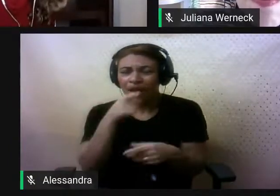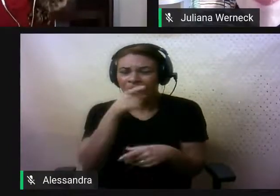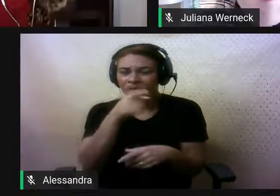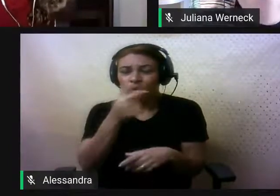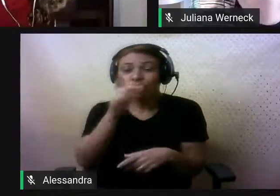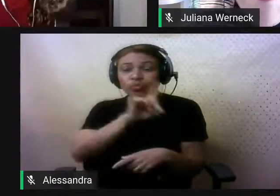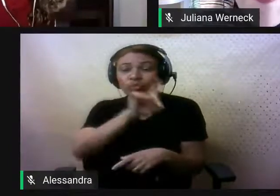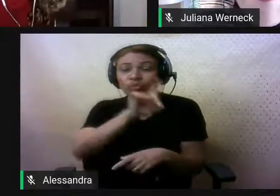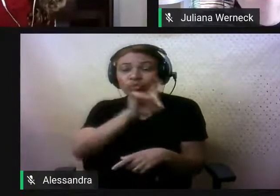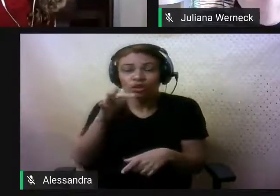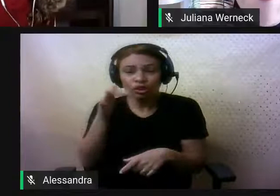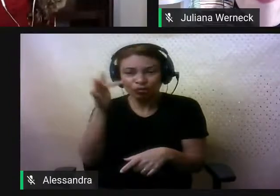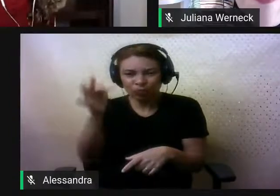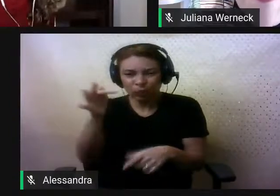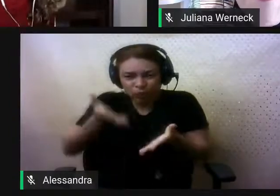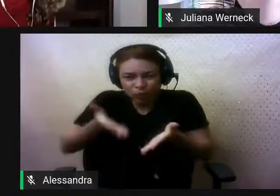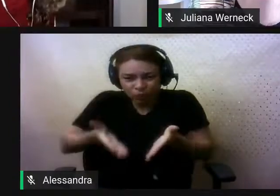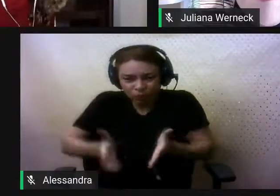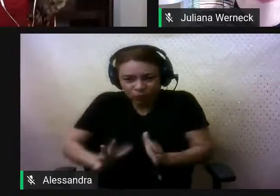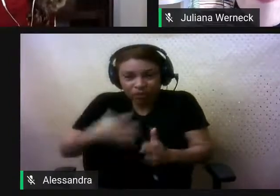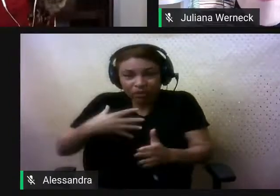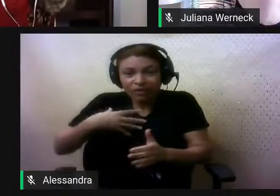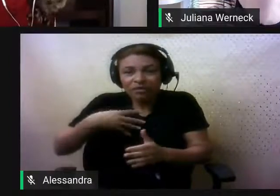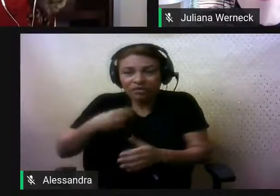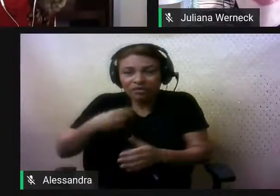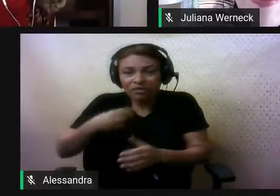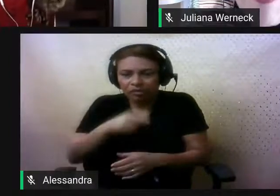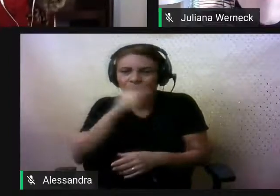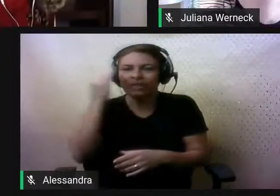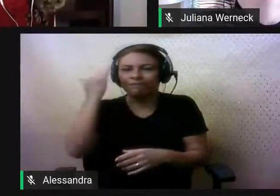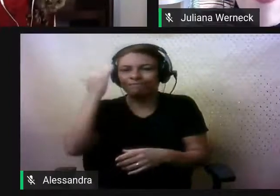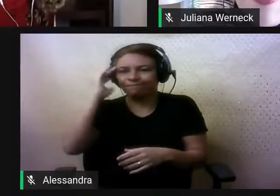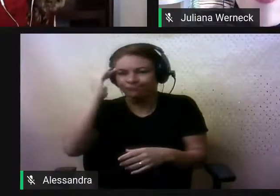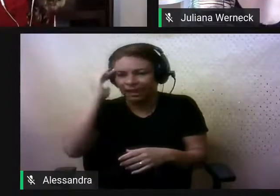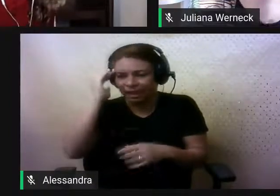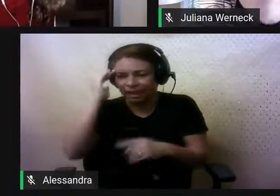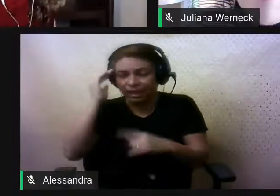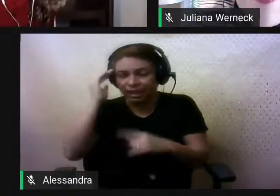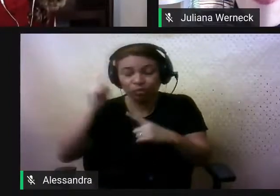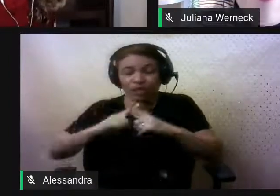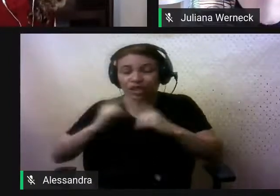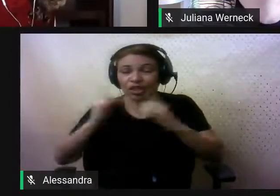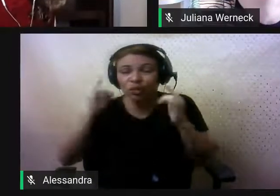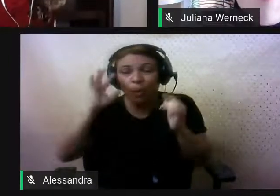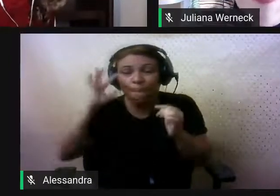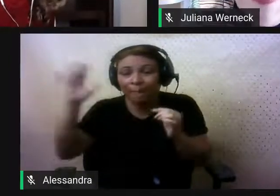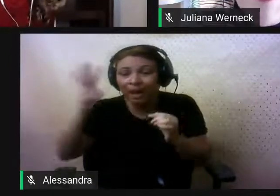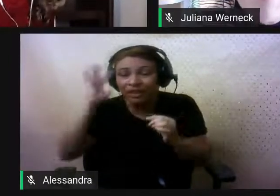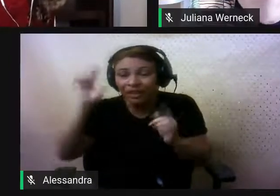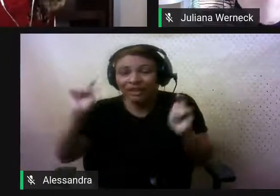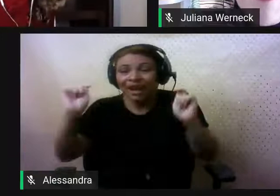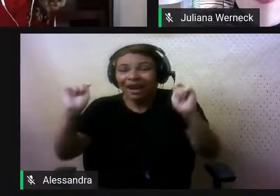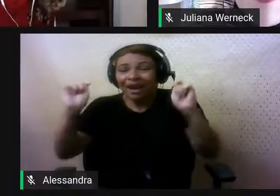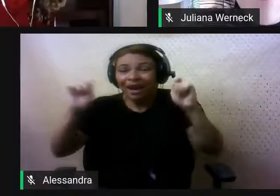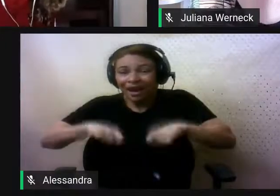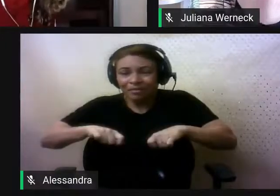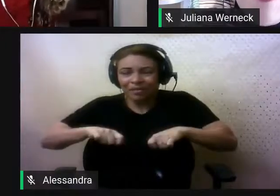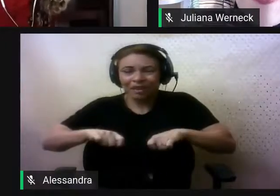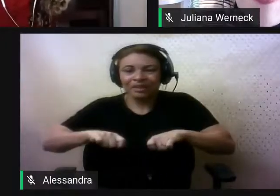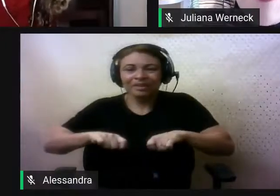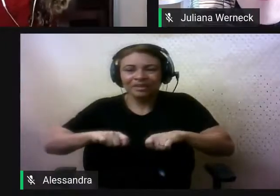você vai entender que a gente faz coisa que a gente não imagina ser capaz. A gente consegue forças do